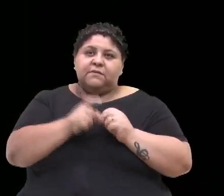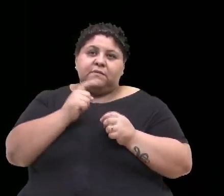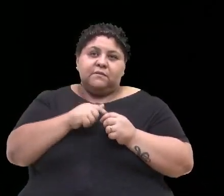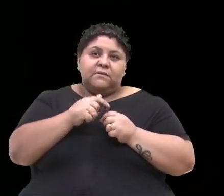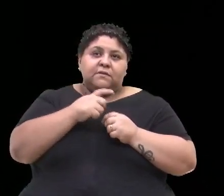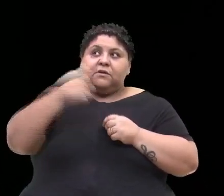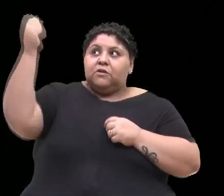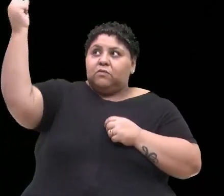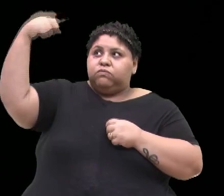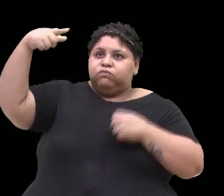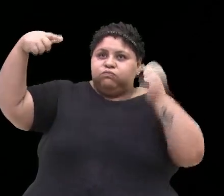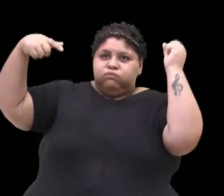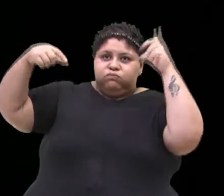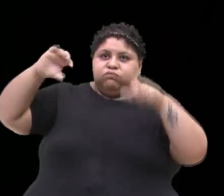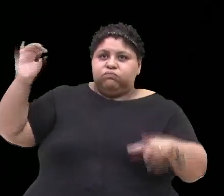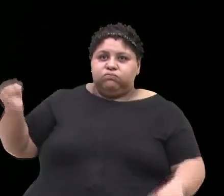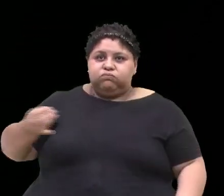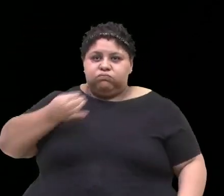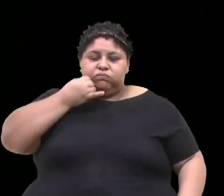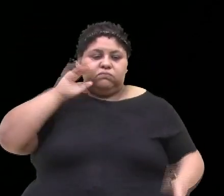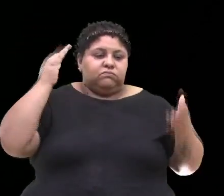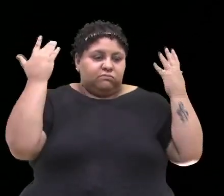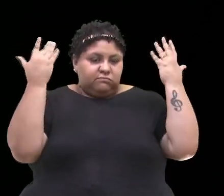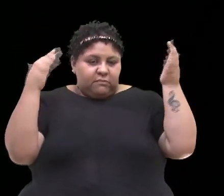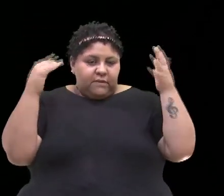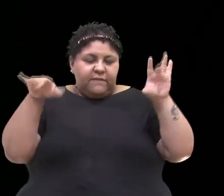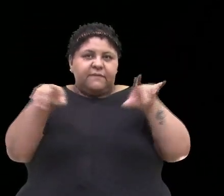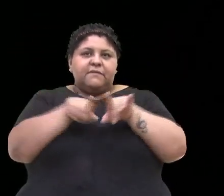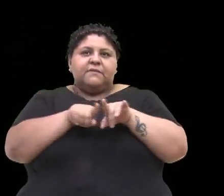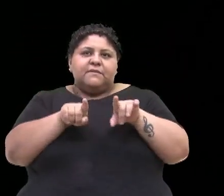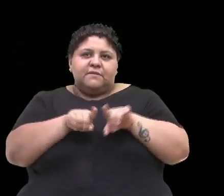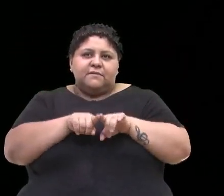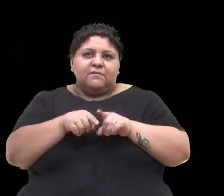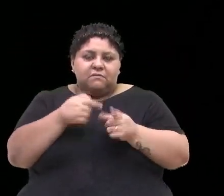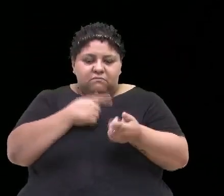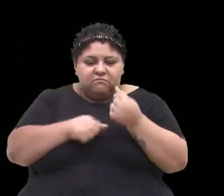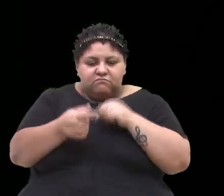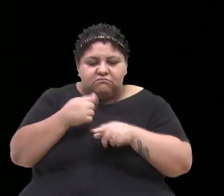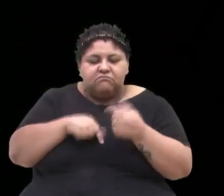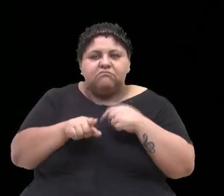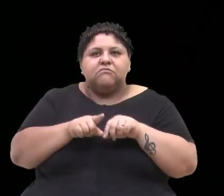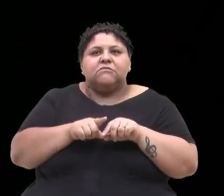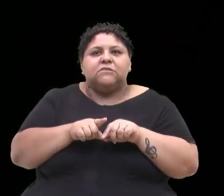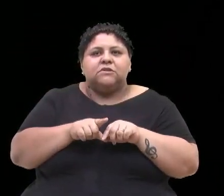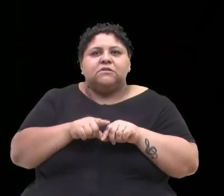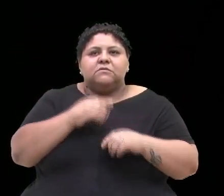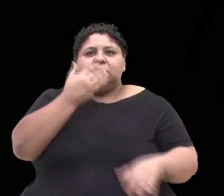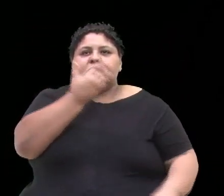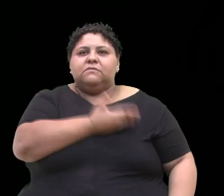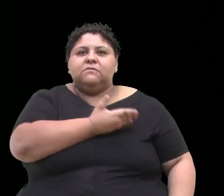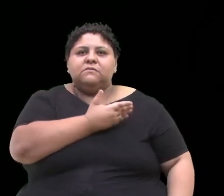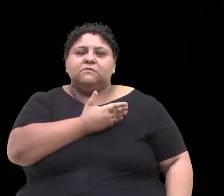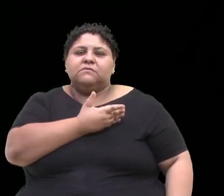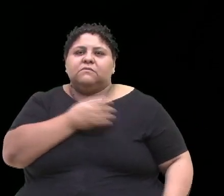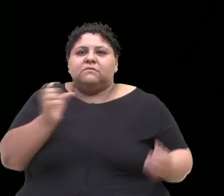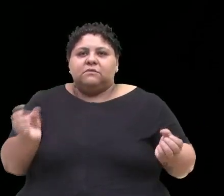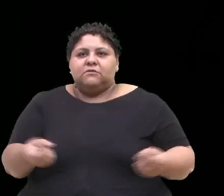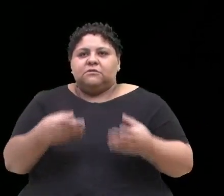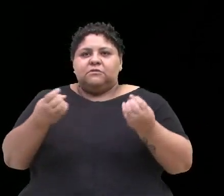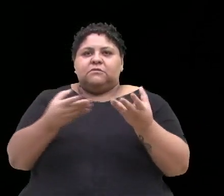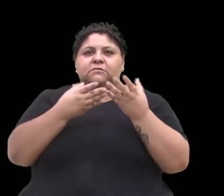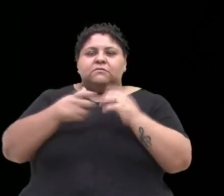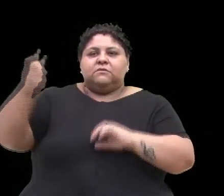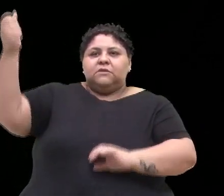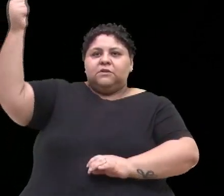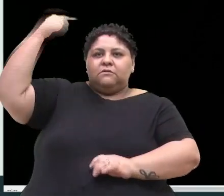iluminada, então aproveito para parabenizar também a administração por esse evento de iluminação